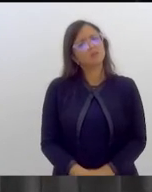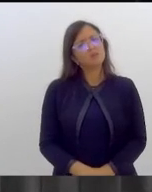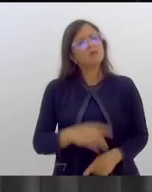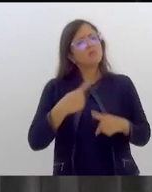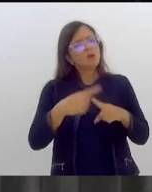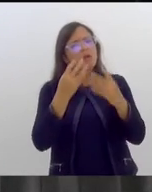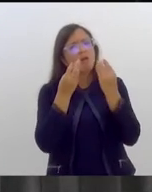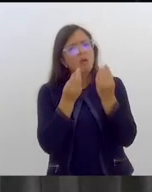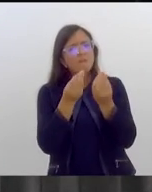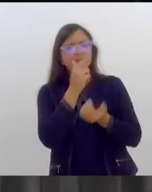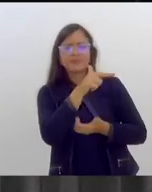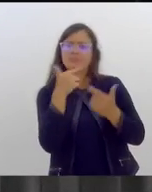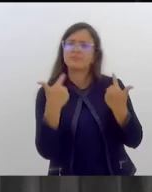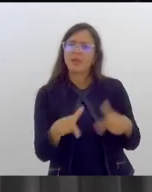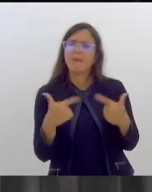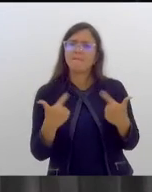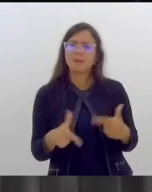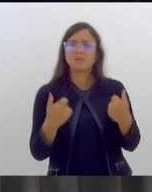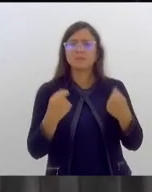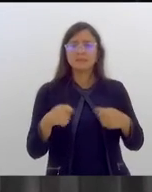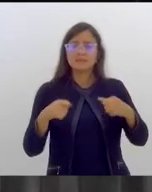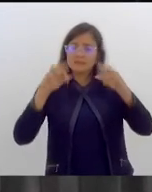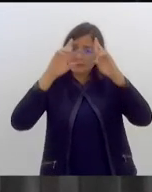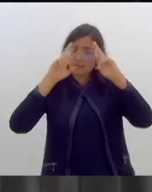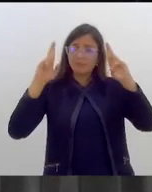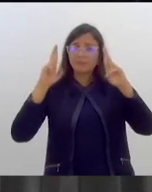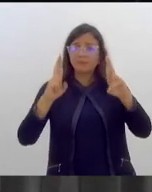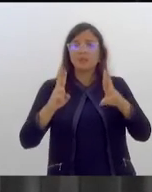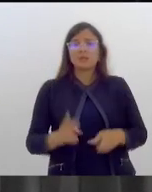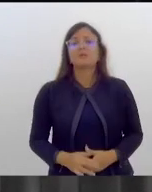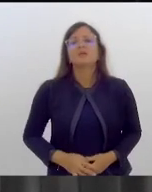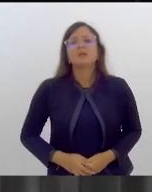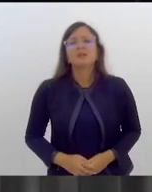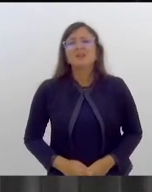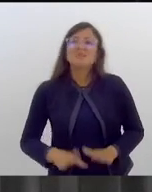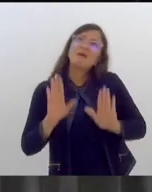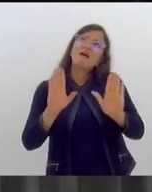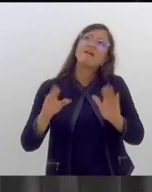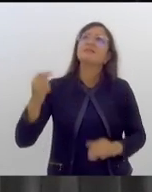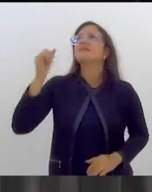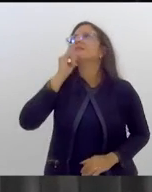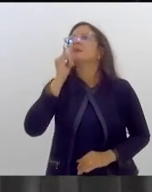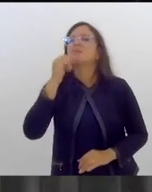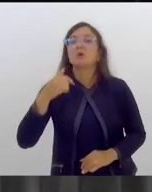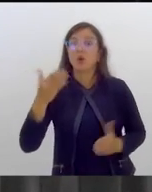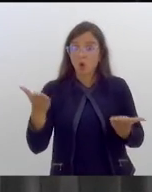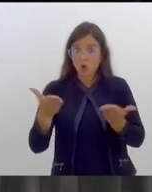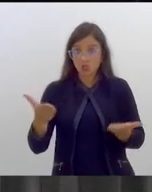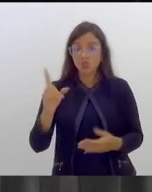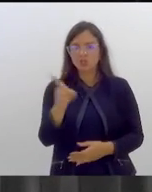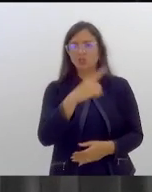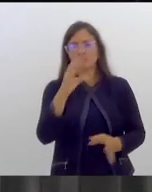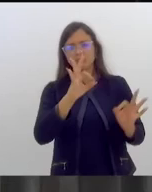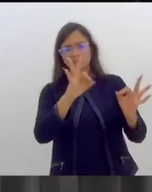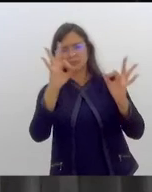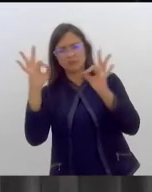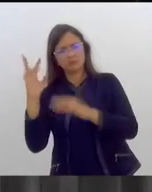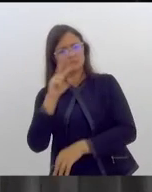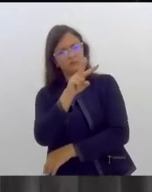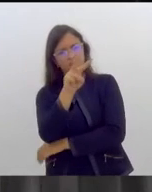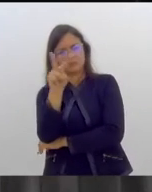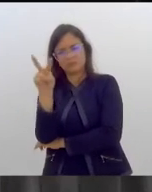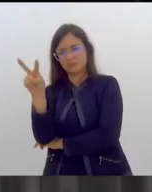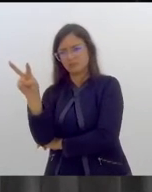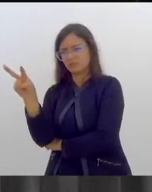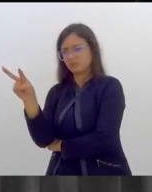está exercendo então não pode ser do jeito que a gente assiste no dia a dia e que